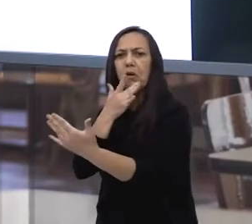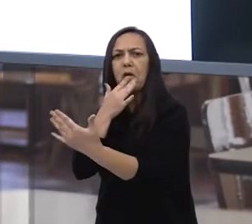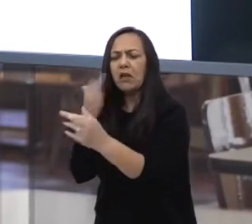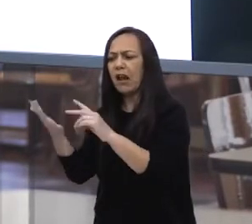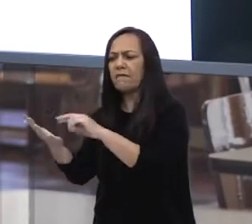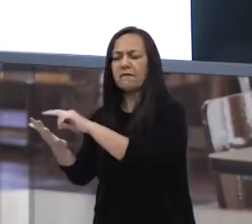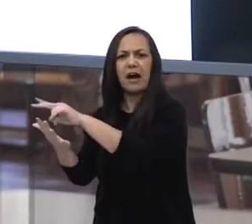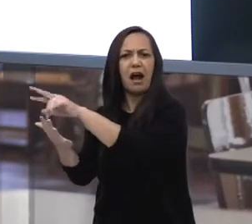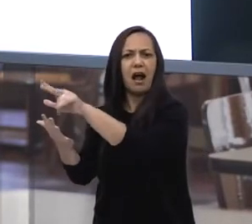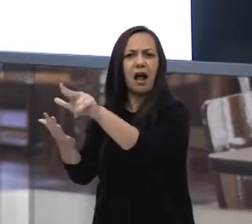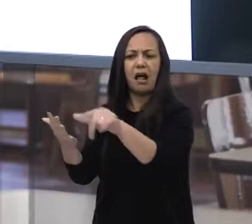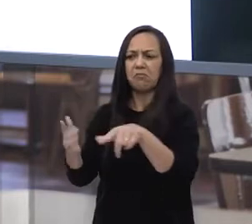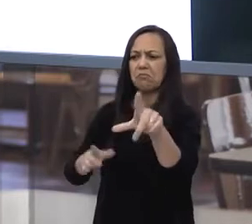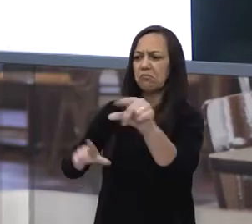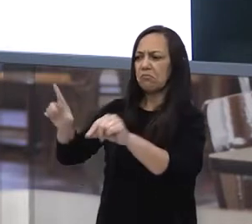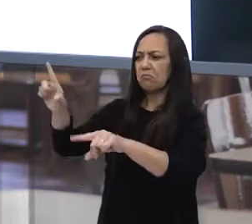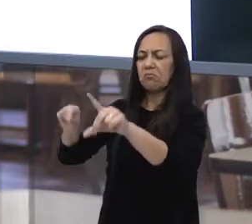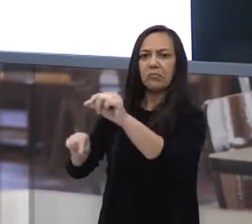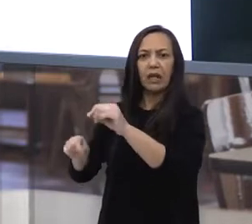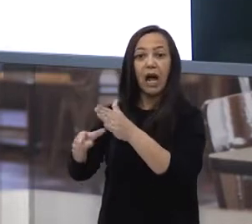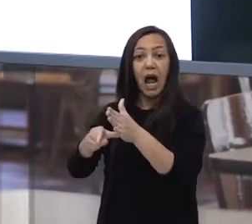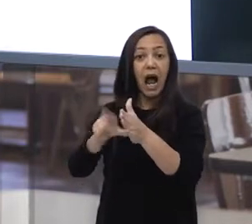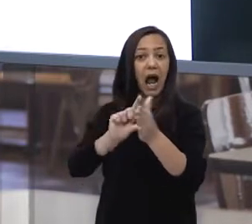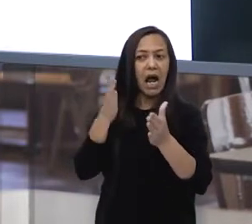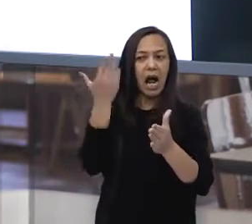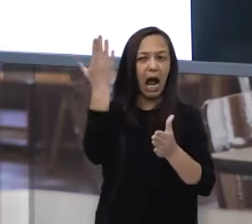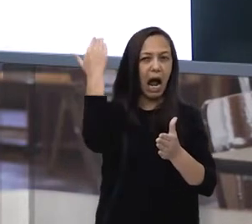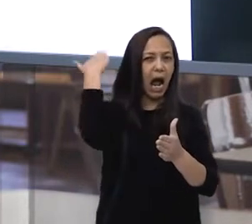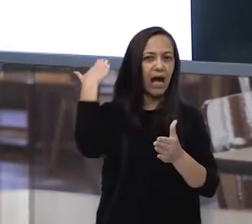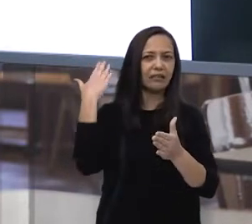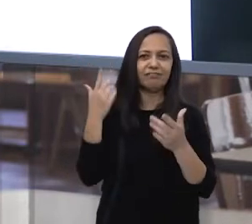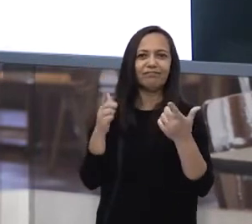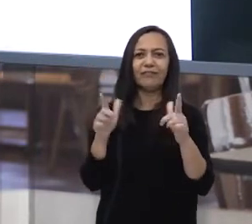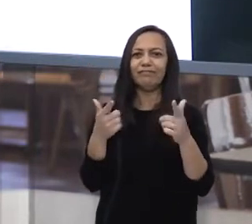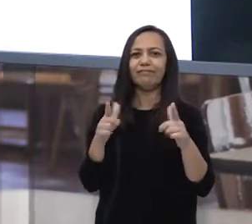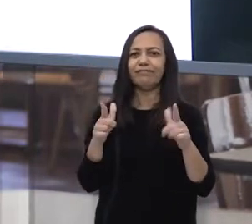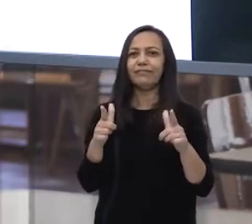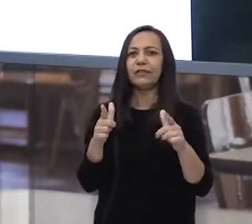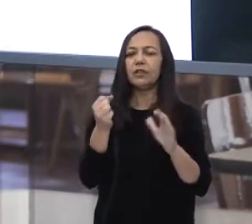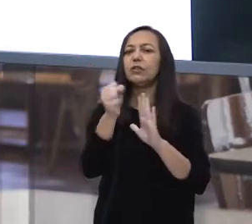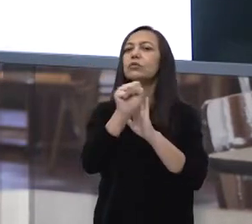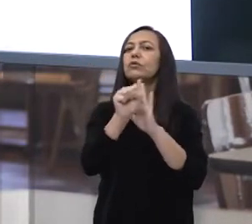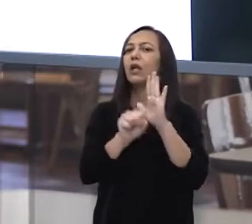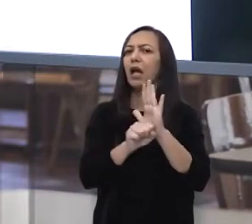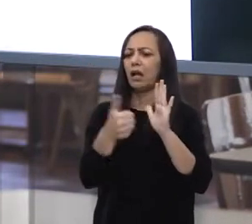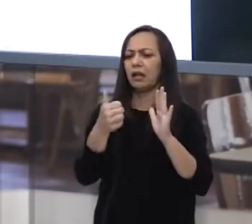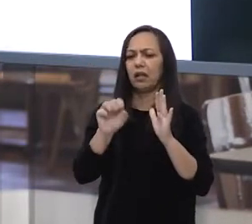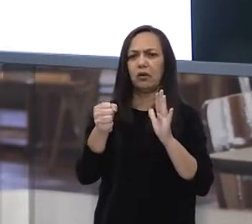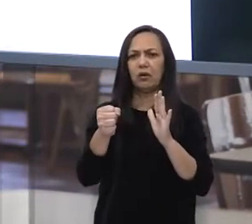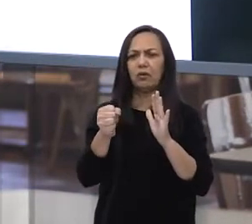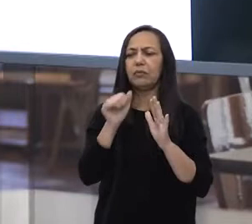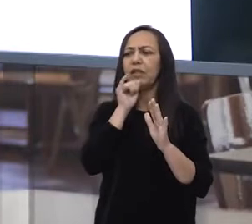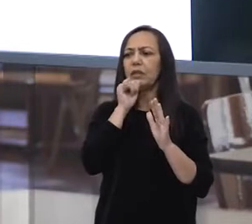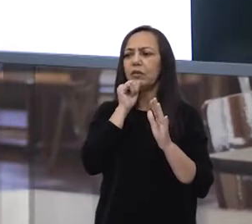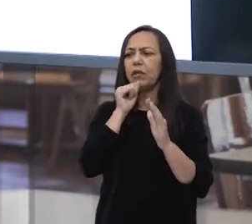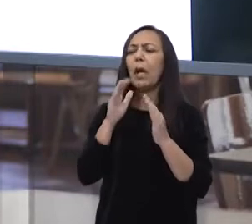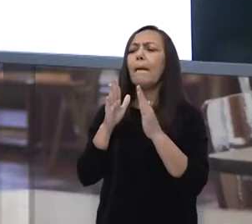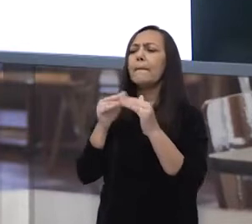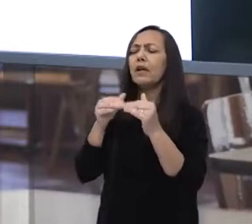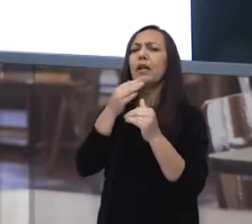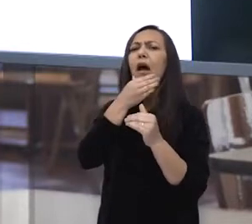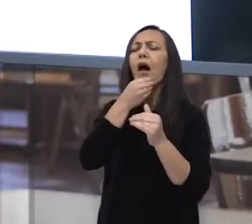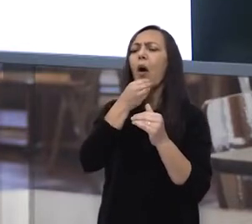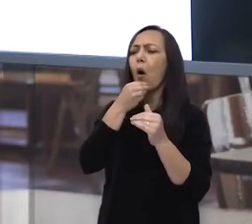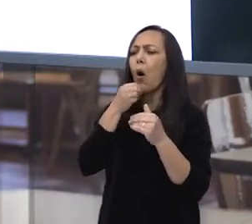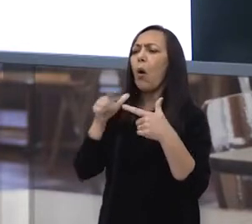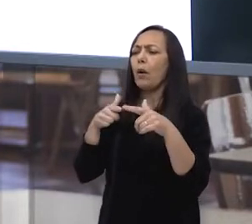de sapatos. Antes não existia isso. Antes, quando eu falo, século XVIII, você encomendava um sapato. Existiam